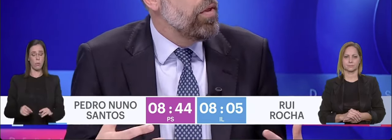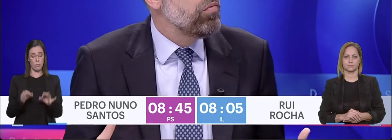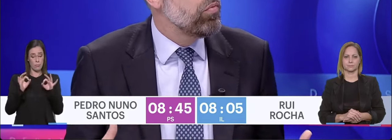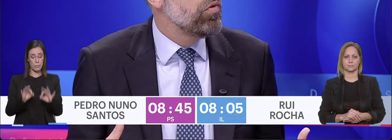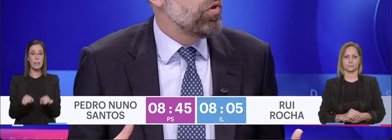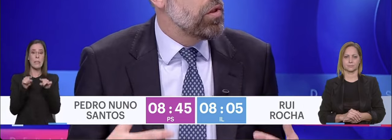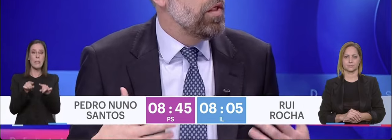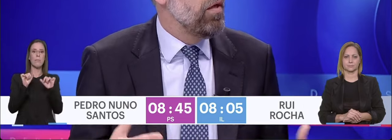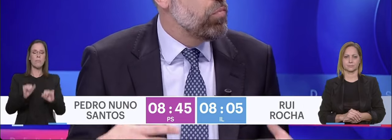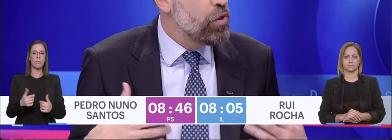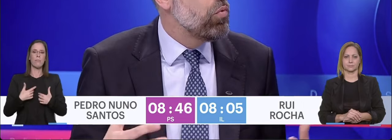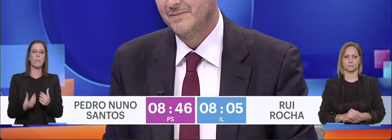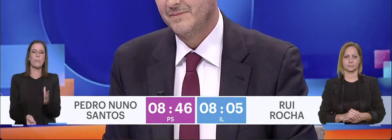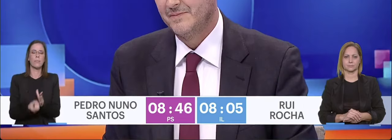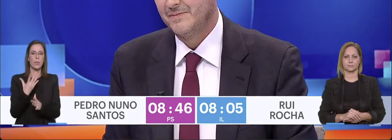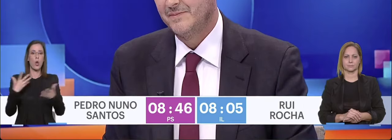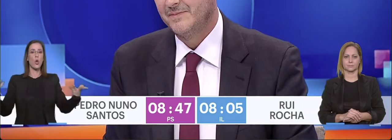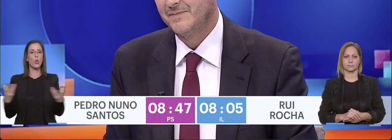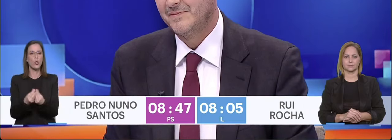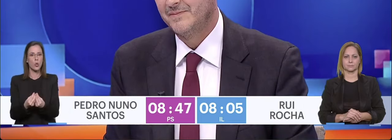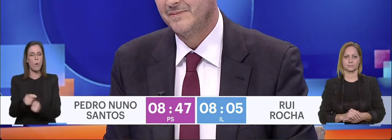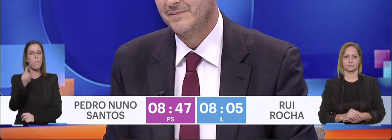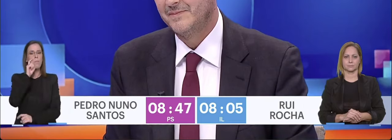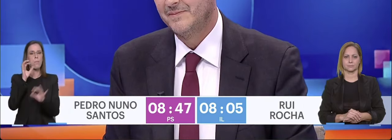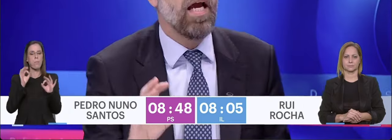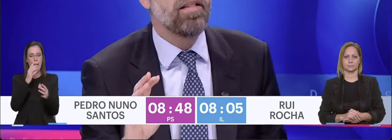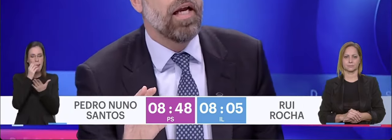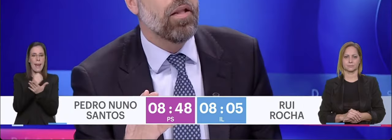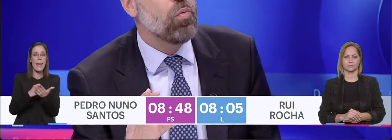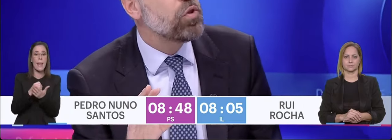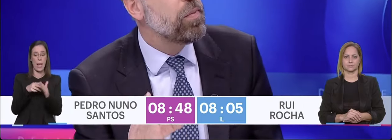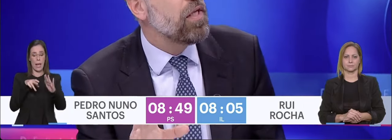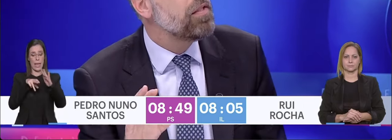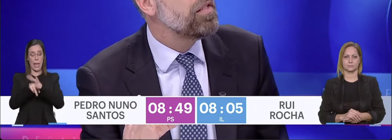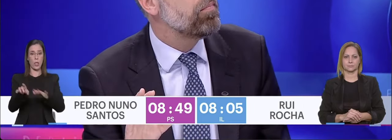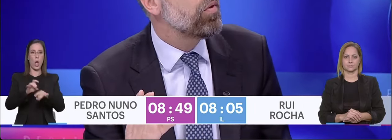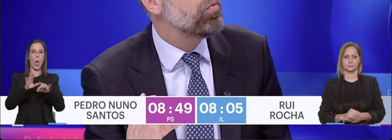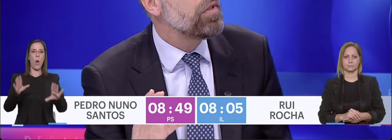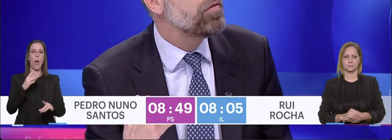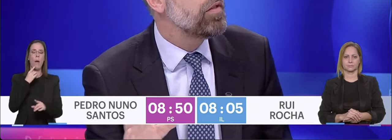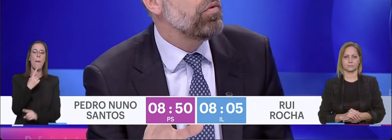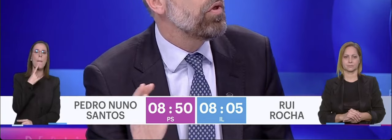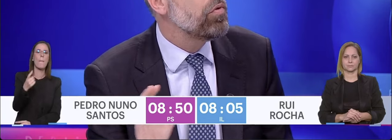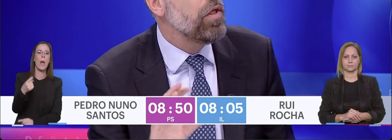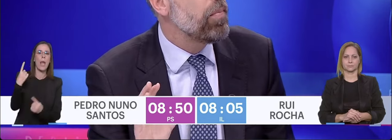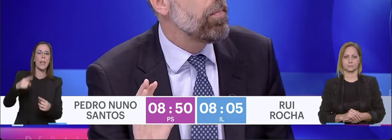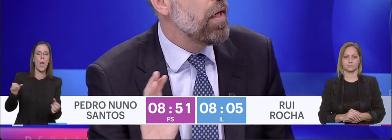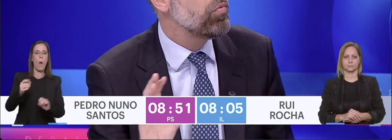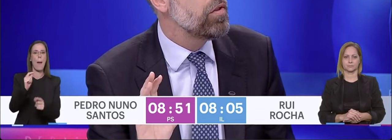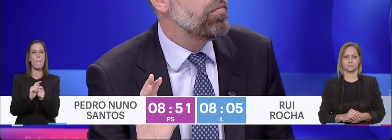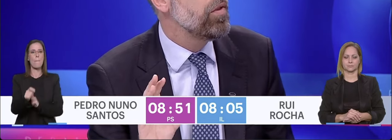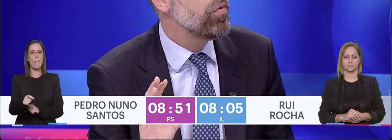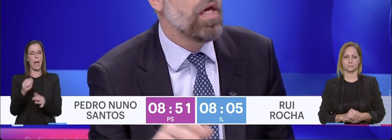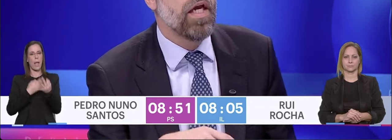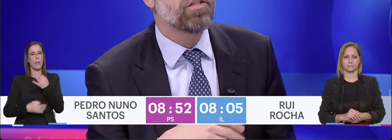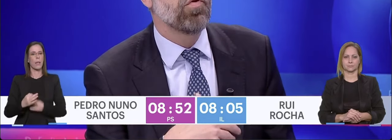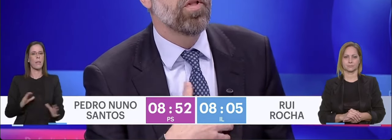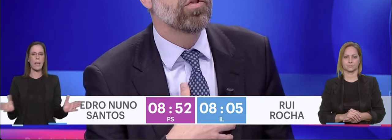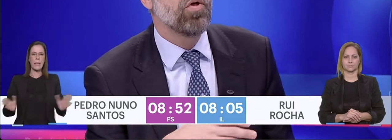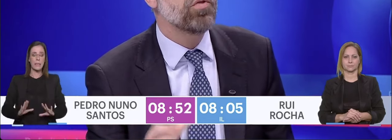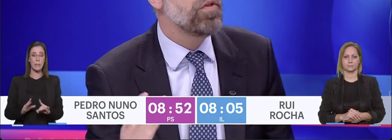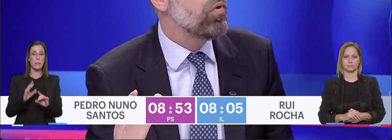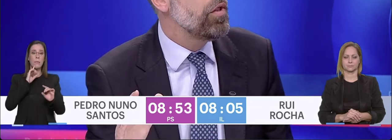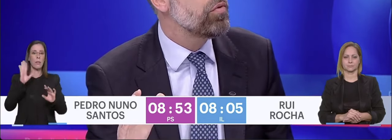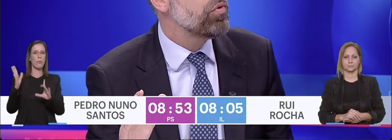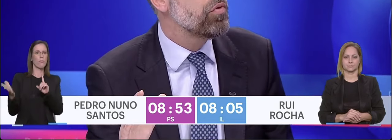o instrumento que Nós criamos em conjunto para garantir que ninguém à entrada de um hospital lhe seja perguntado se ten ou não dinheiro para pagar o tratamento esta foi